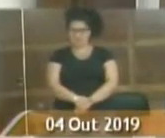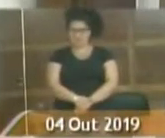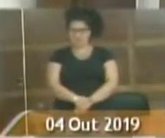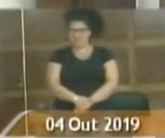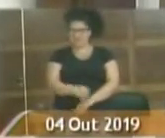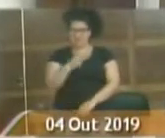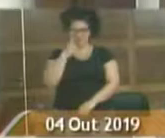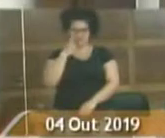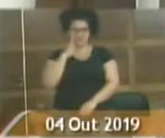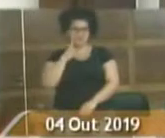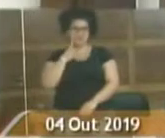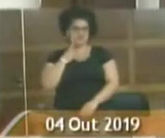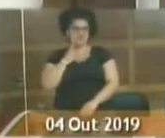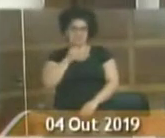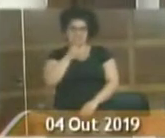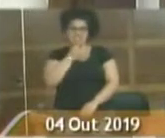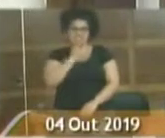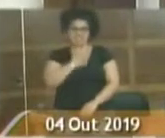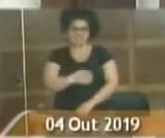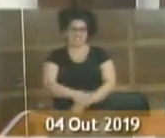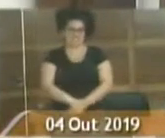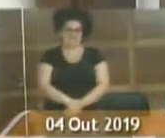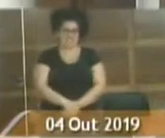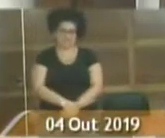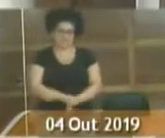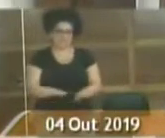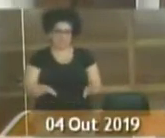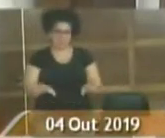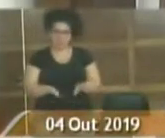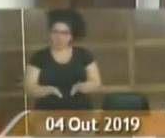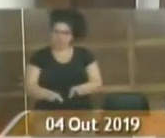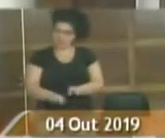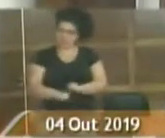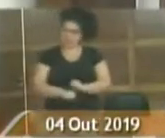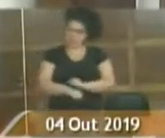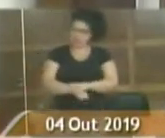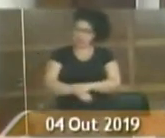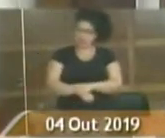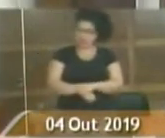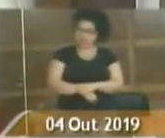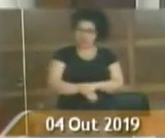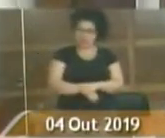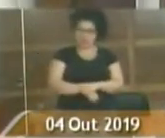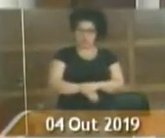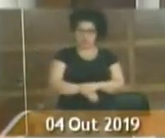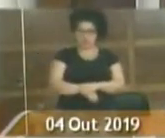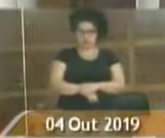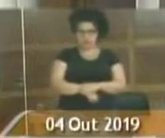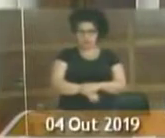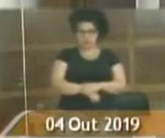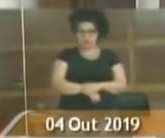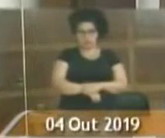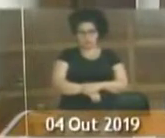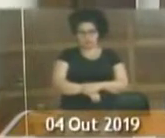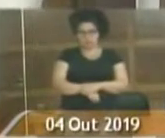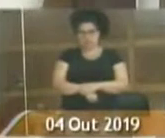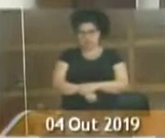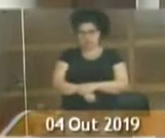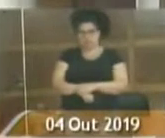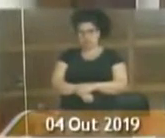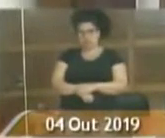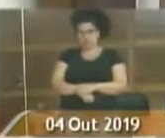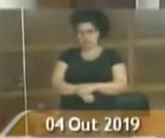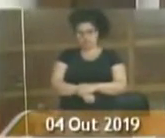tá? Mas, geralmente, lá no Rio de Janeiro, nas cidades grandes, também não tem, não. O que acontece é assim, às vezes a pessoa tem